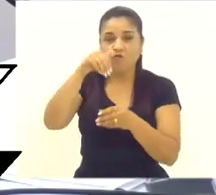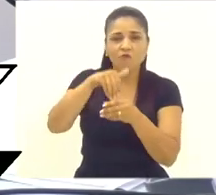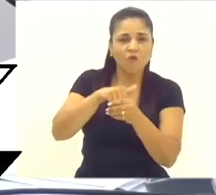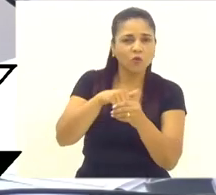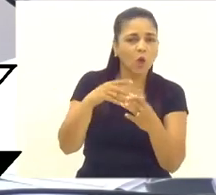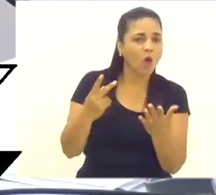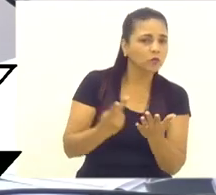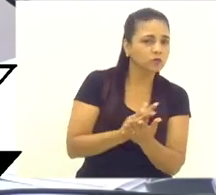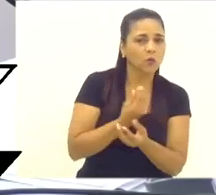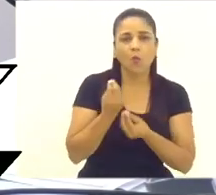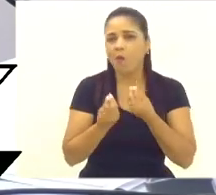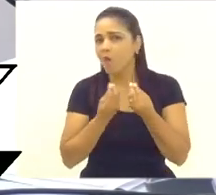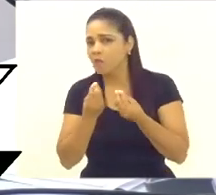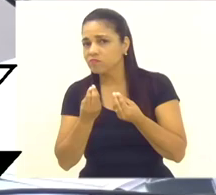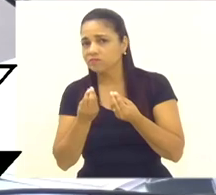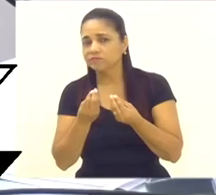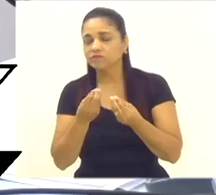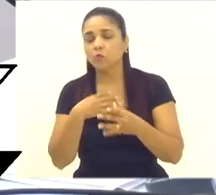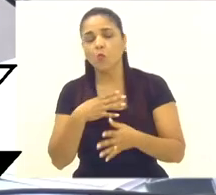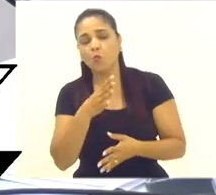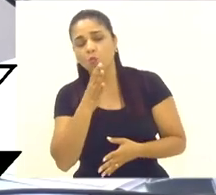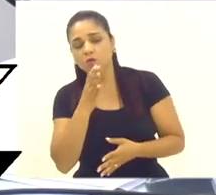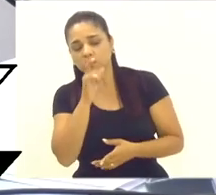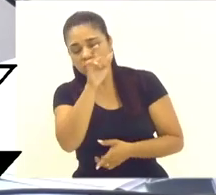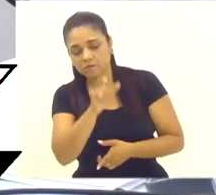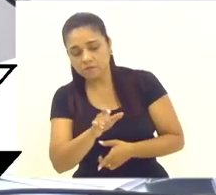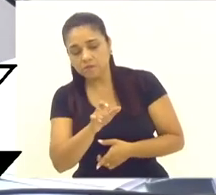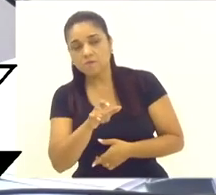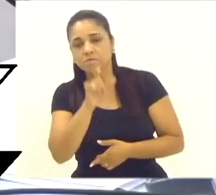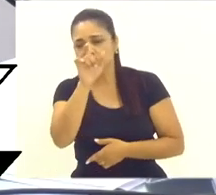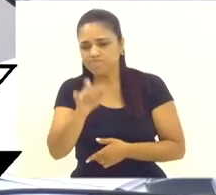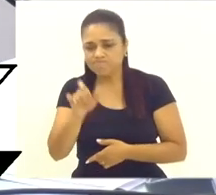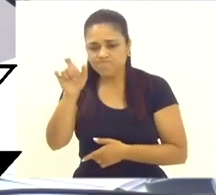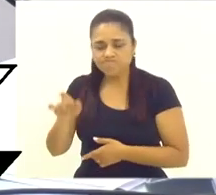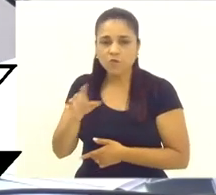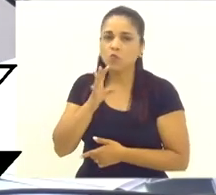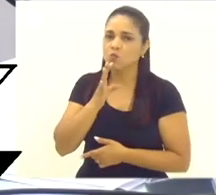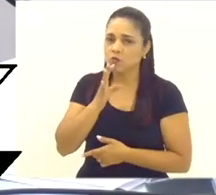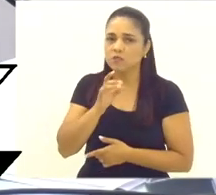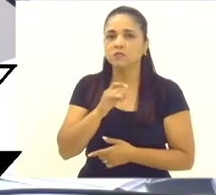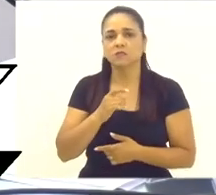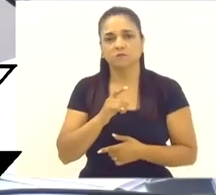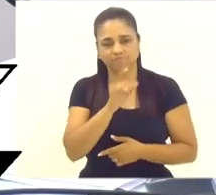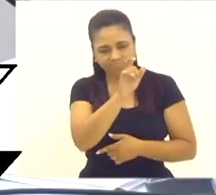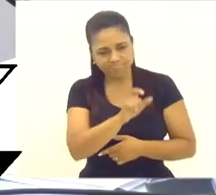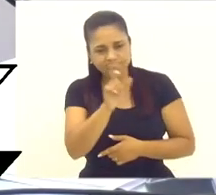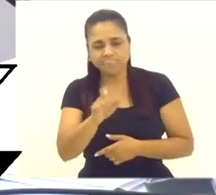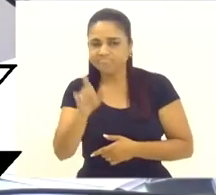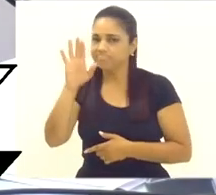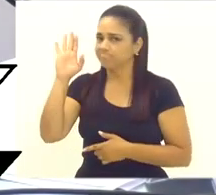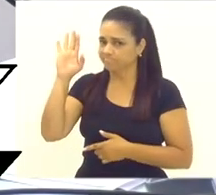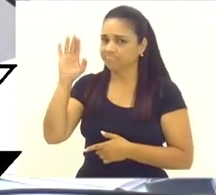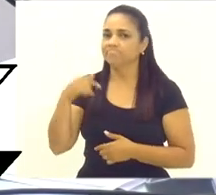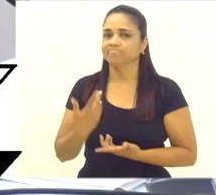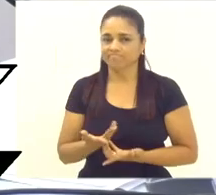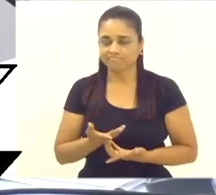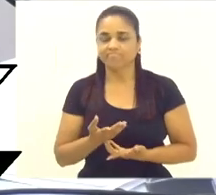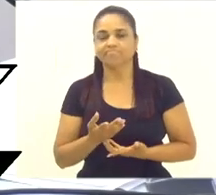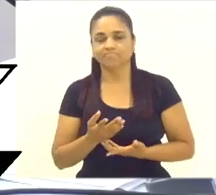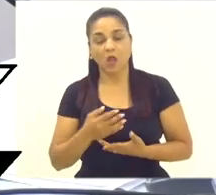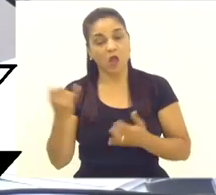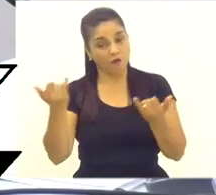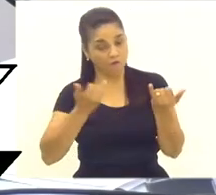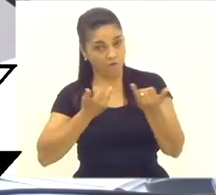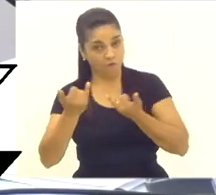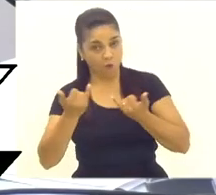mas porque conhecia pessoalmente cada um dos parlamentares que é uma